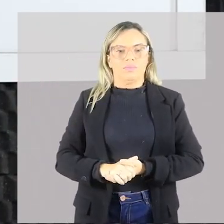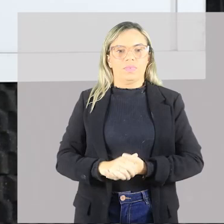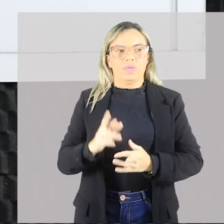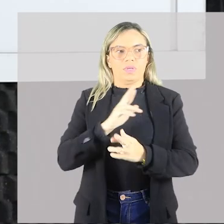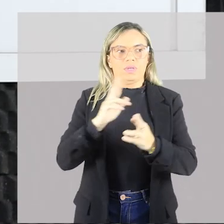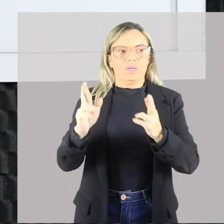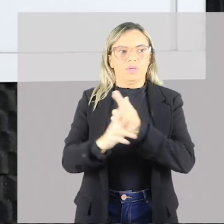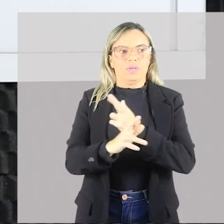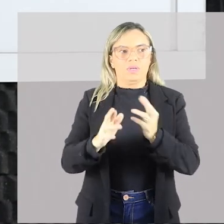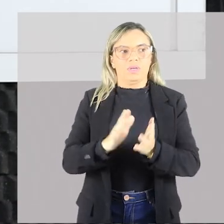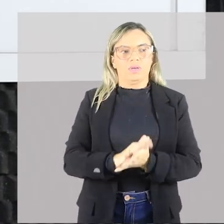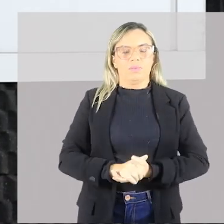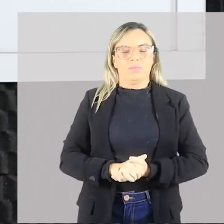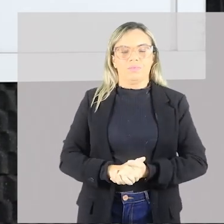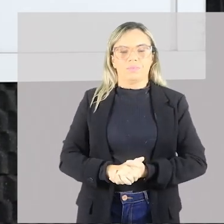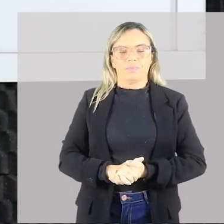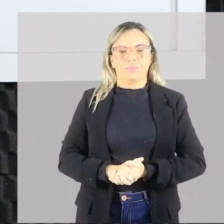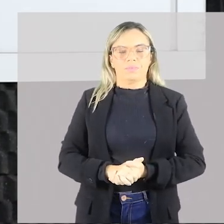H é a altura.